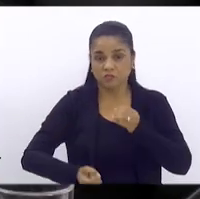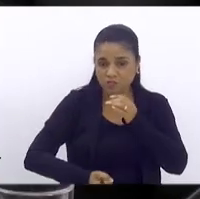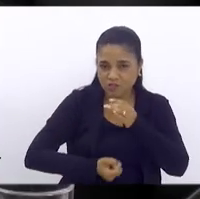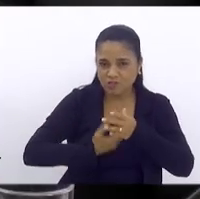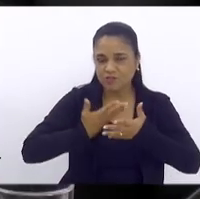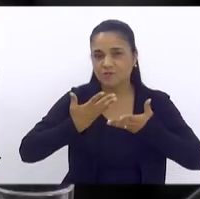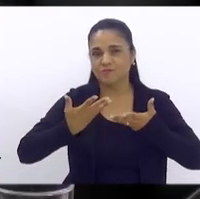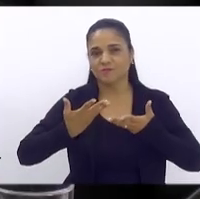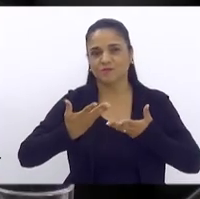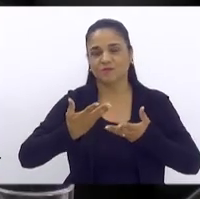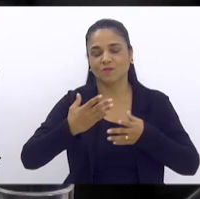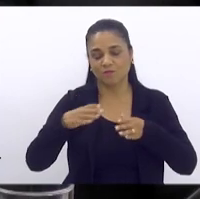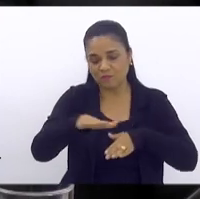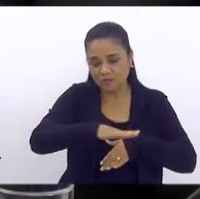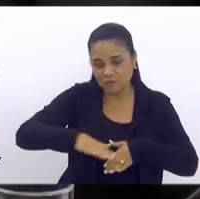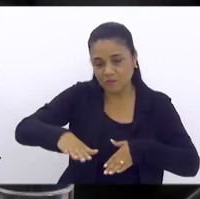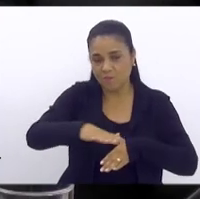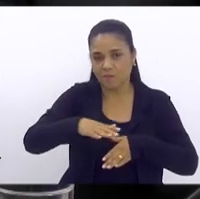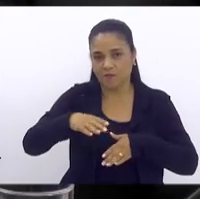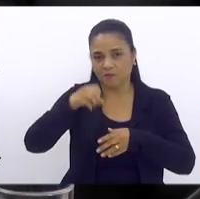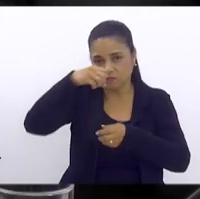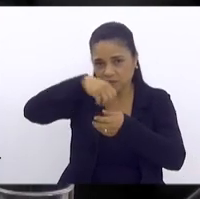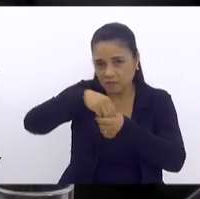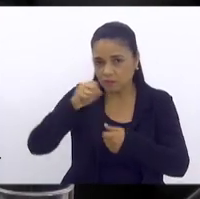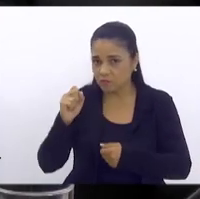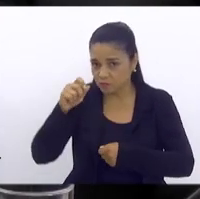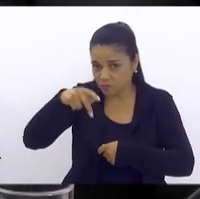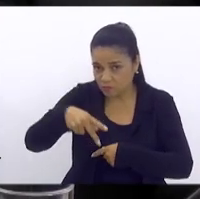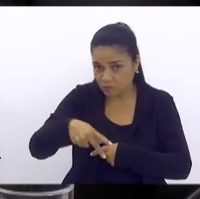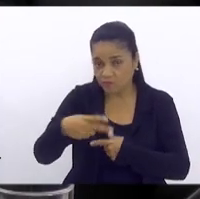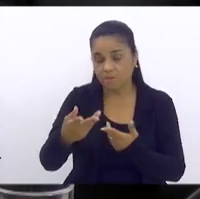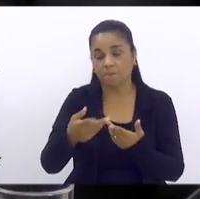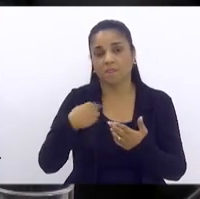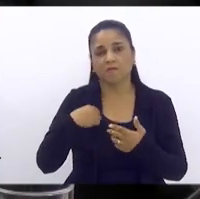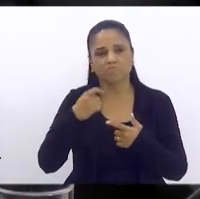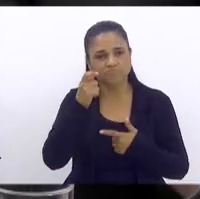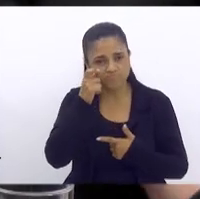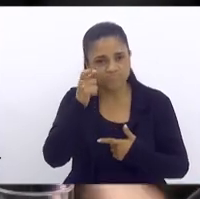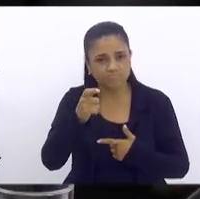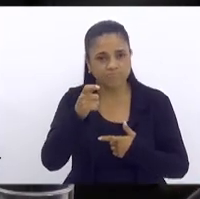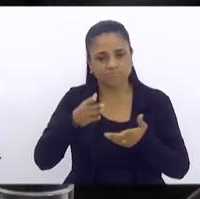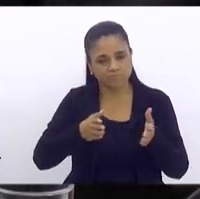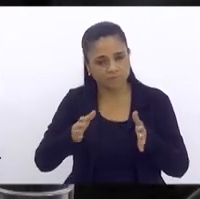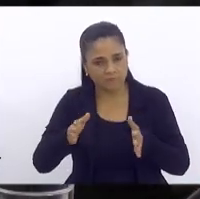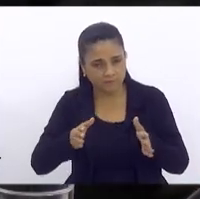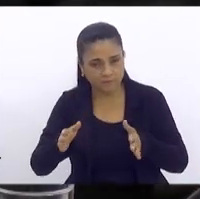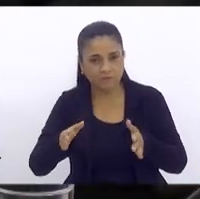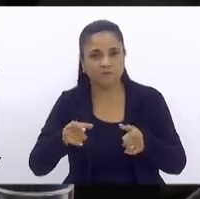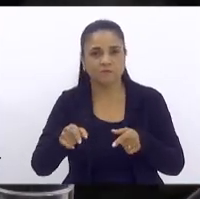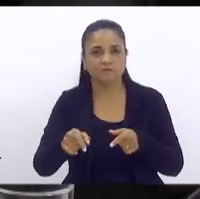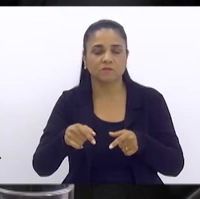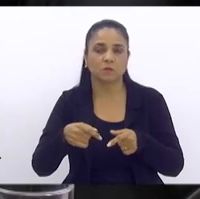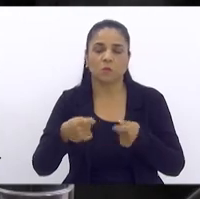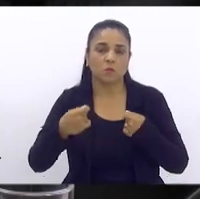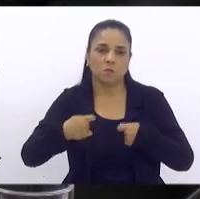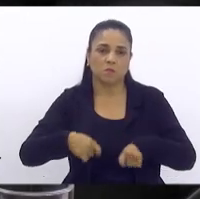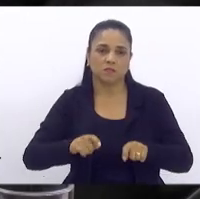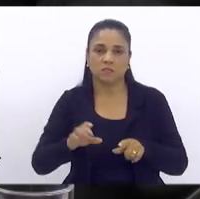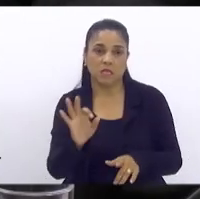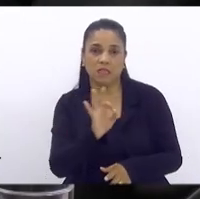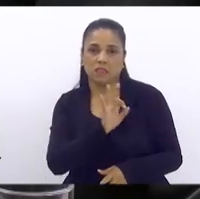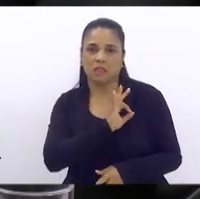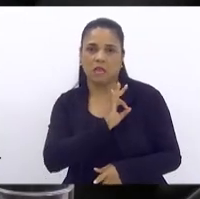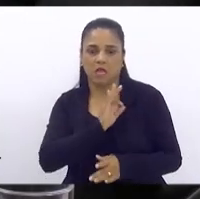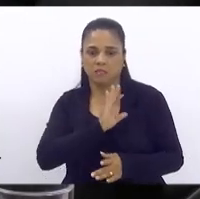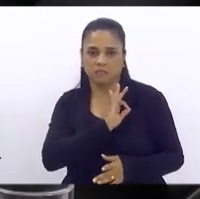segundo a própria coordenadora, Sandra. Então é bem interessante esse acesso, porque, de fato, não precisaria ser necessariamente a